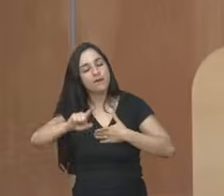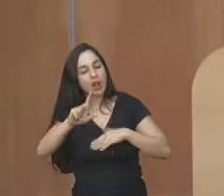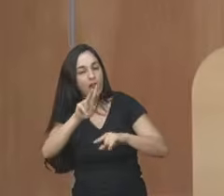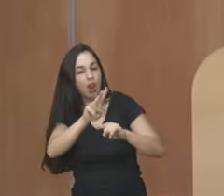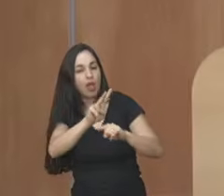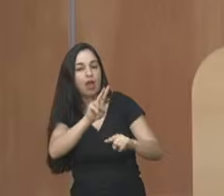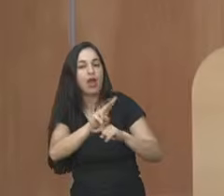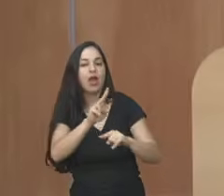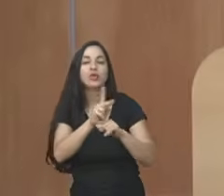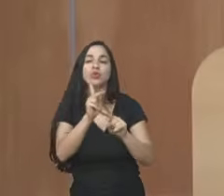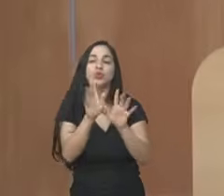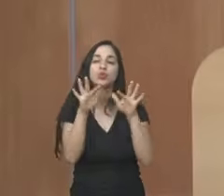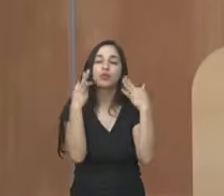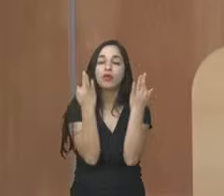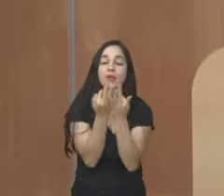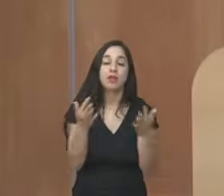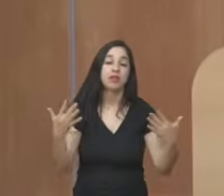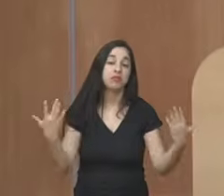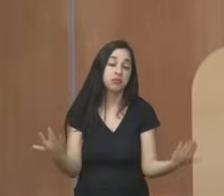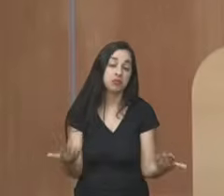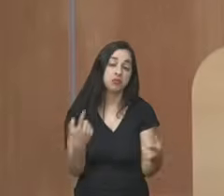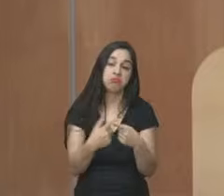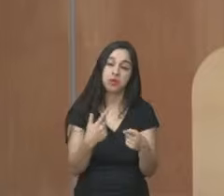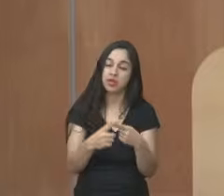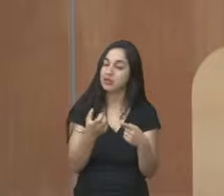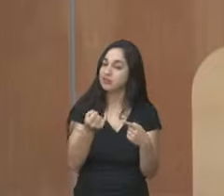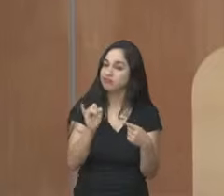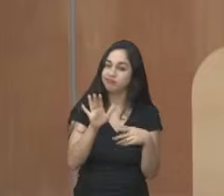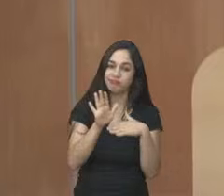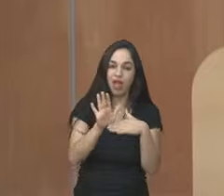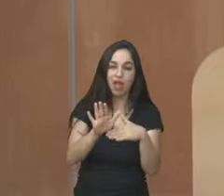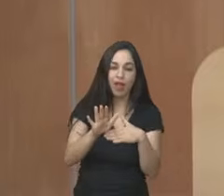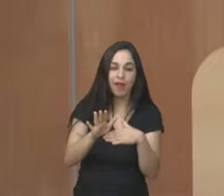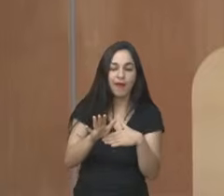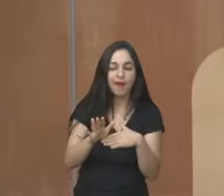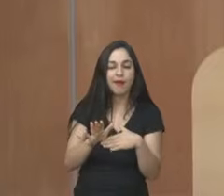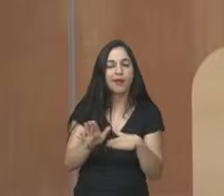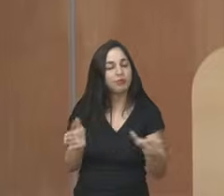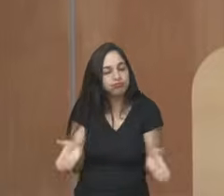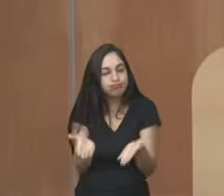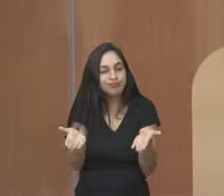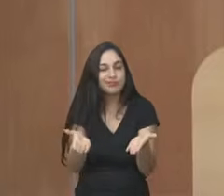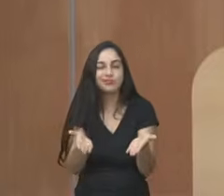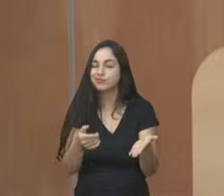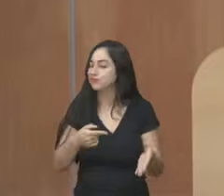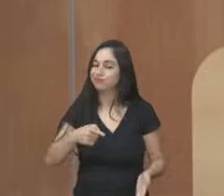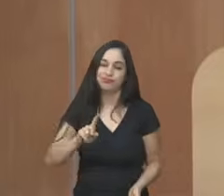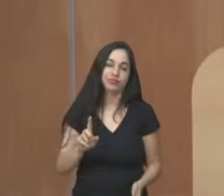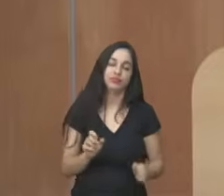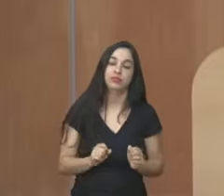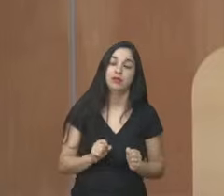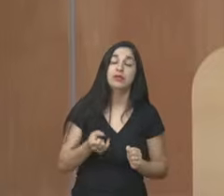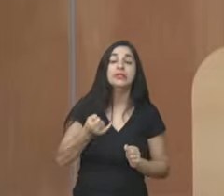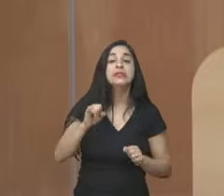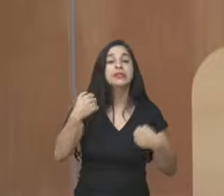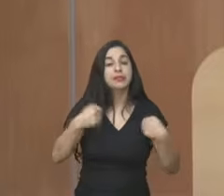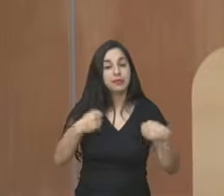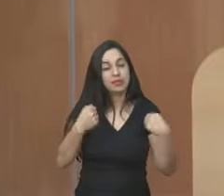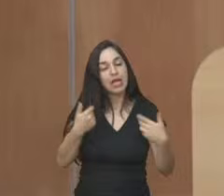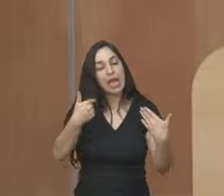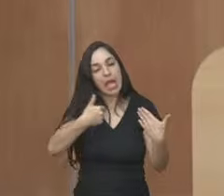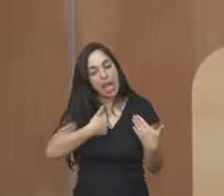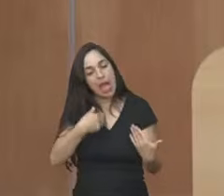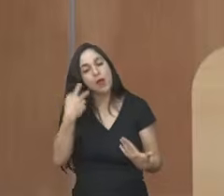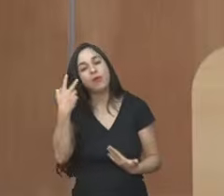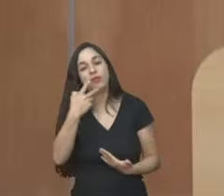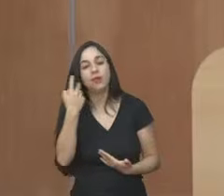vai cuidar da sua família, se não for assim, não vai. O que vocês precisarem desse vereador, as entidades da cidade de Jacareí, eu